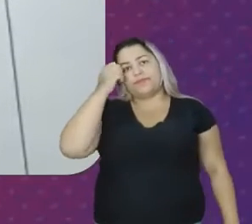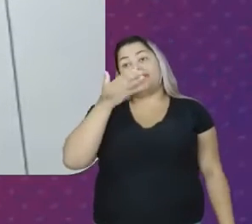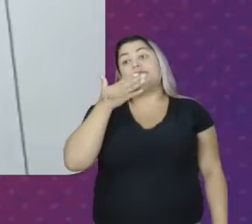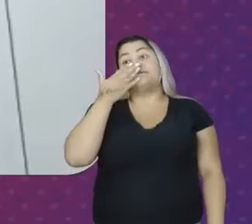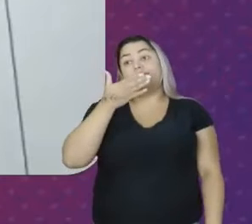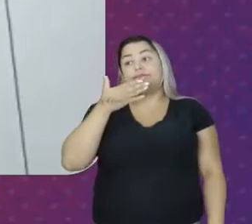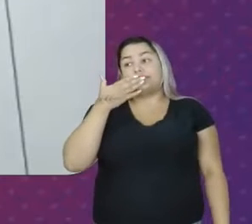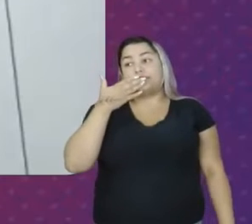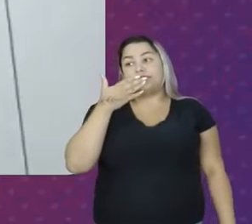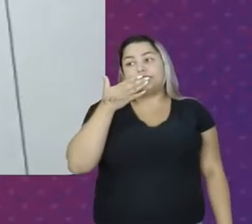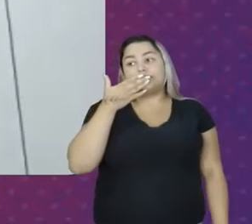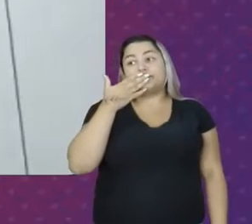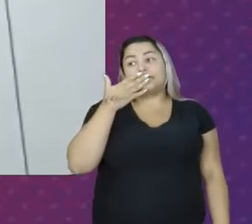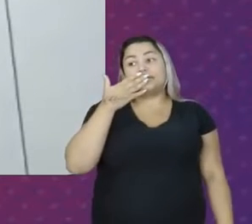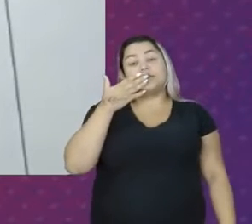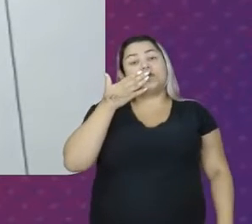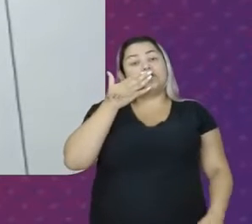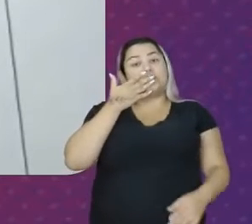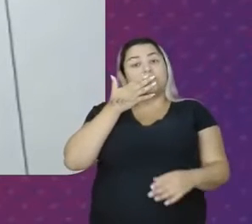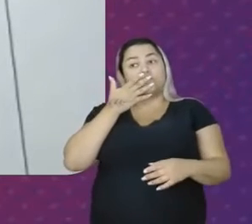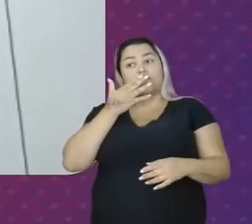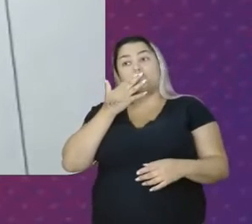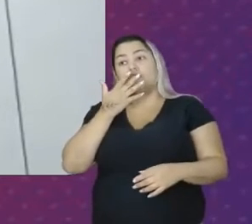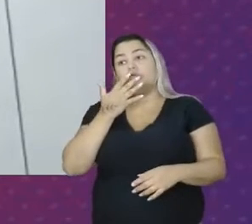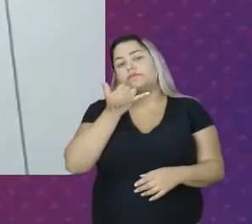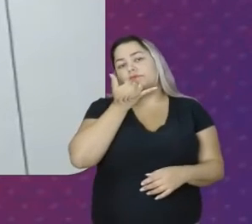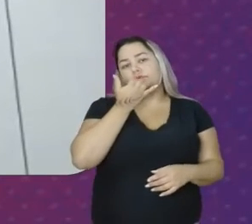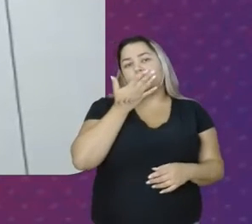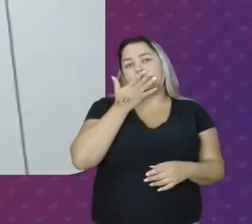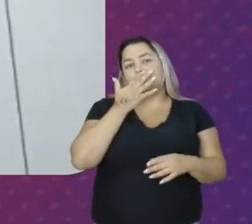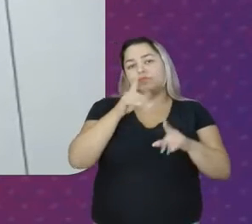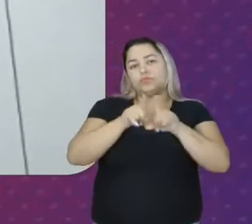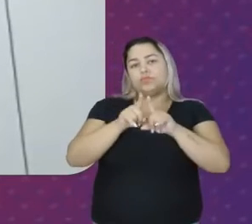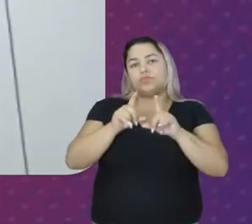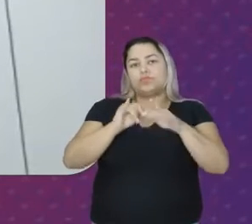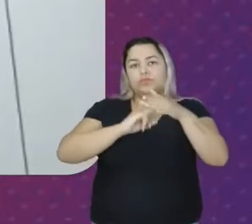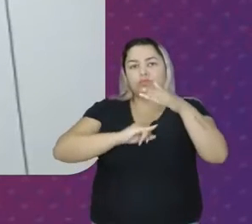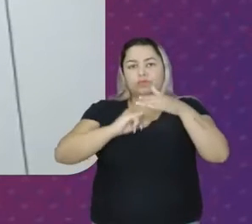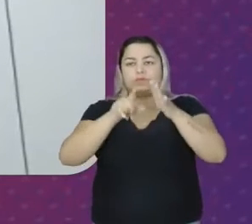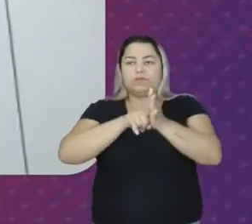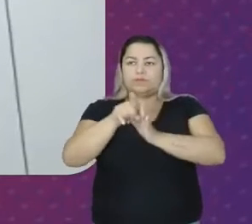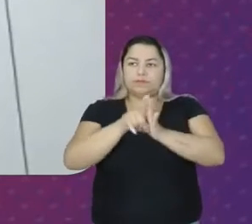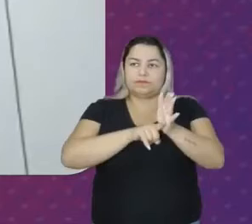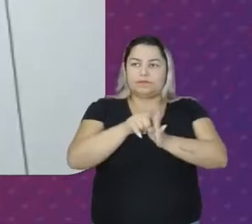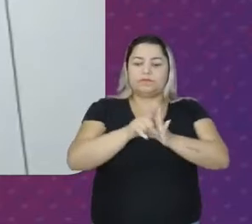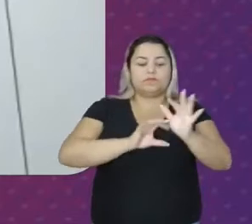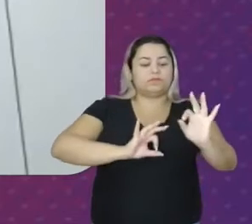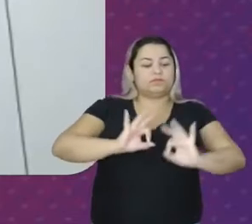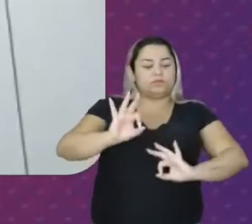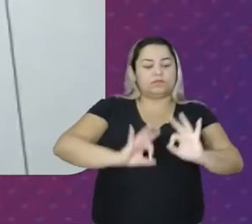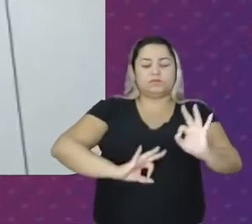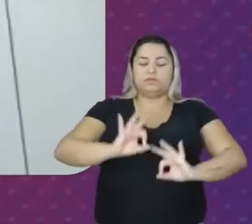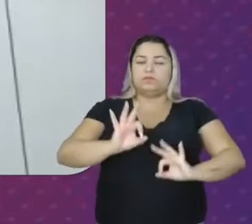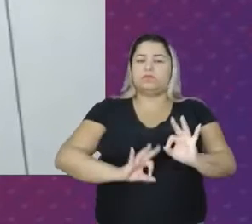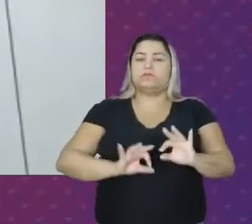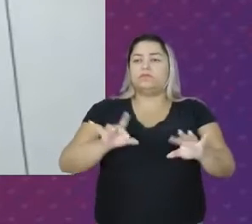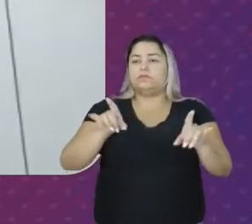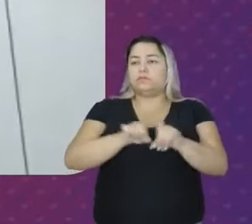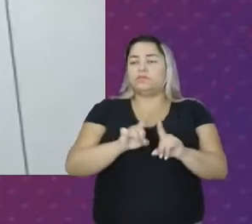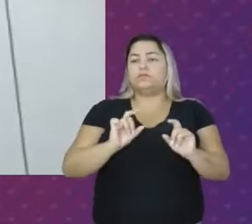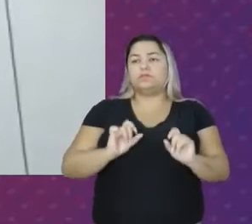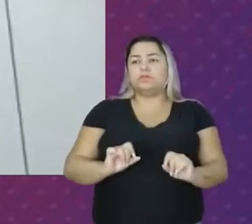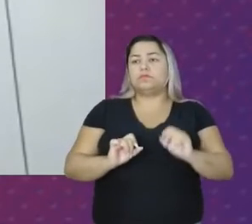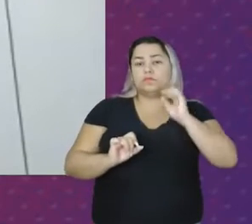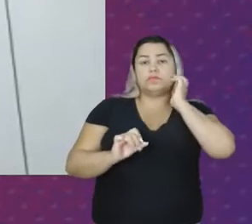etnia. Nós também fizemos uma escuta com institutos de pesquisa, e organizações que se debruçam acerca